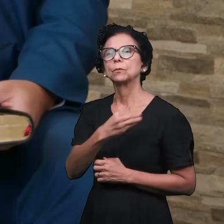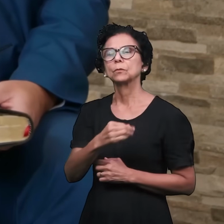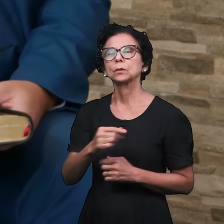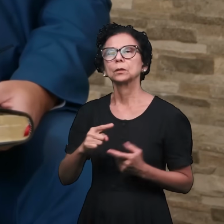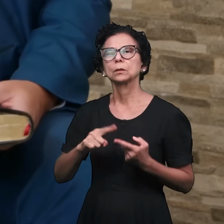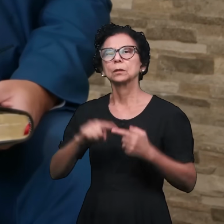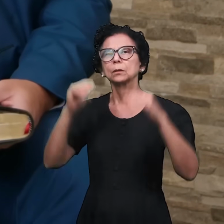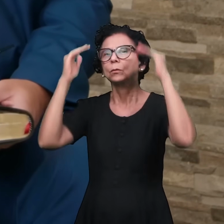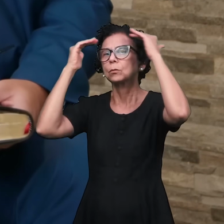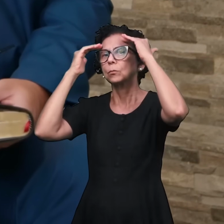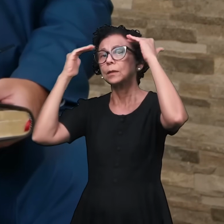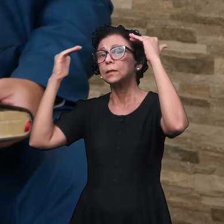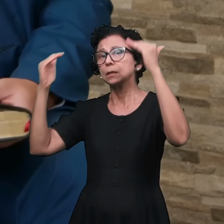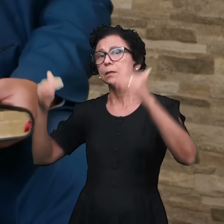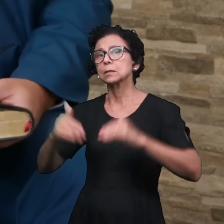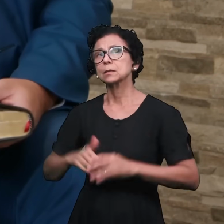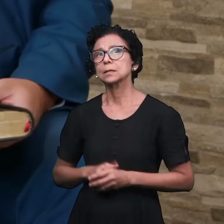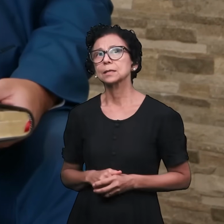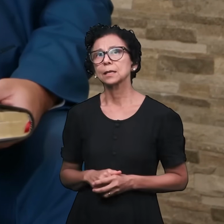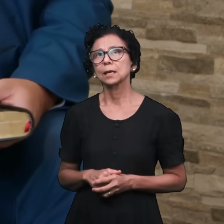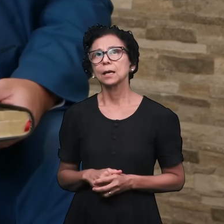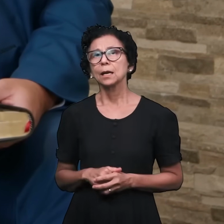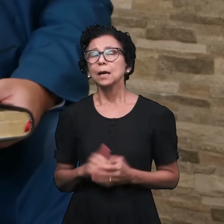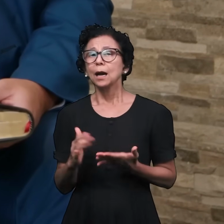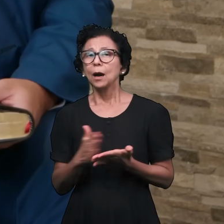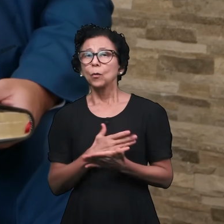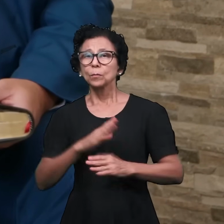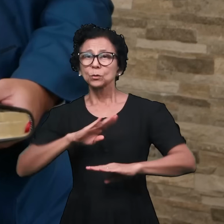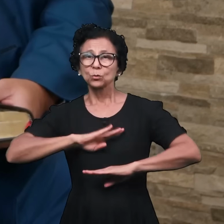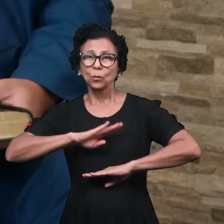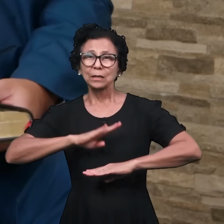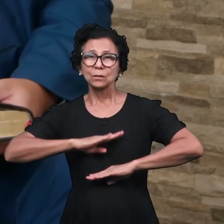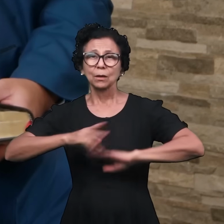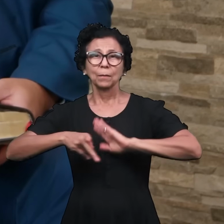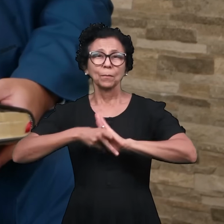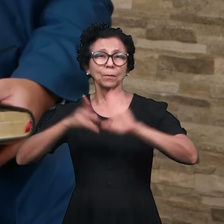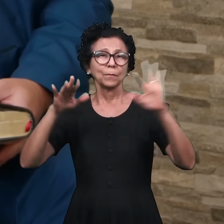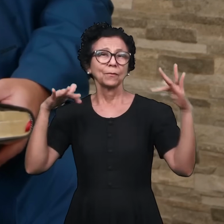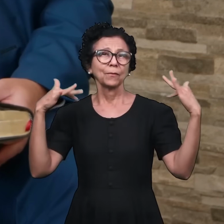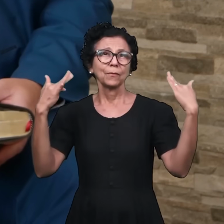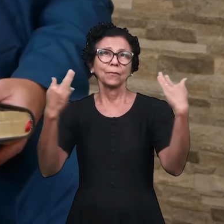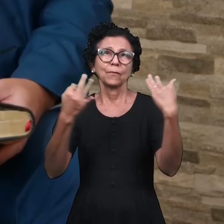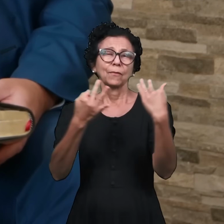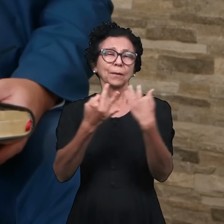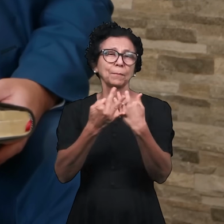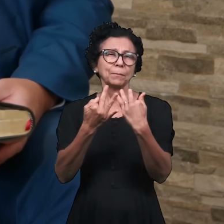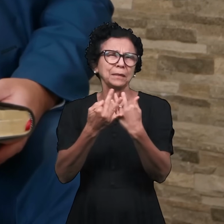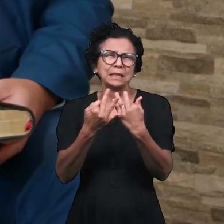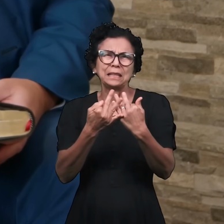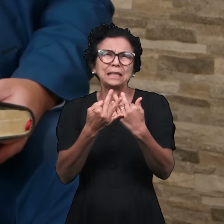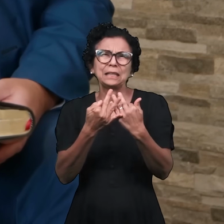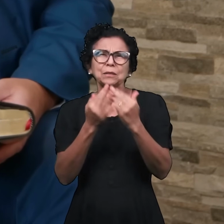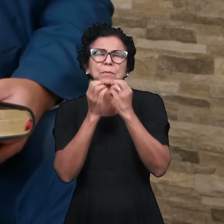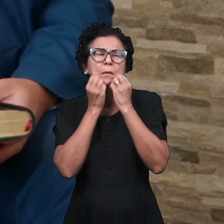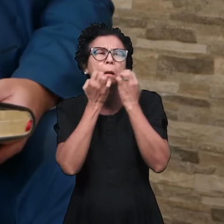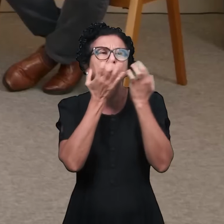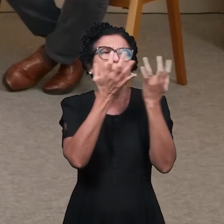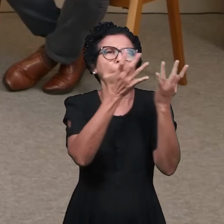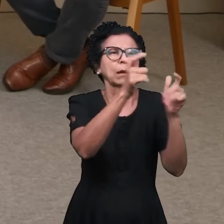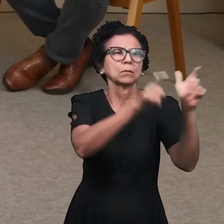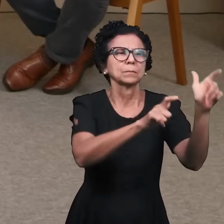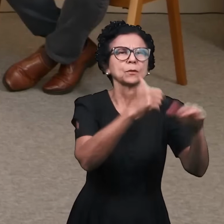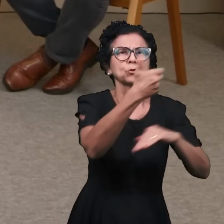mas também há situações que são da própria família, que os filhos têm que entender que não devem expor nem passar para ninguém.